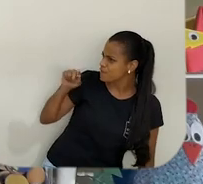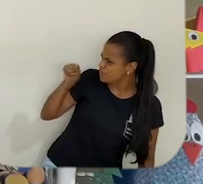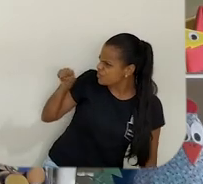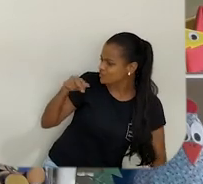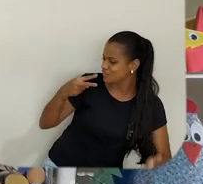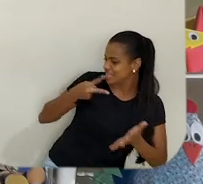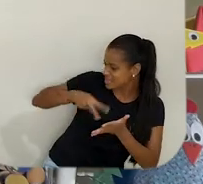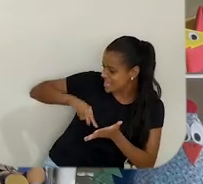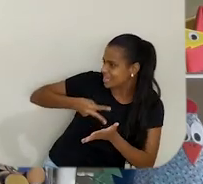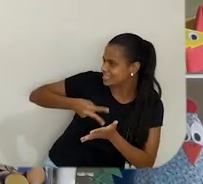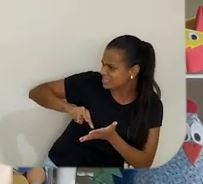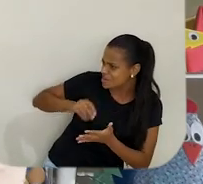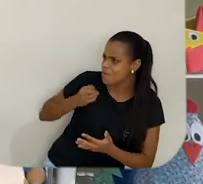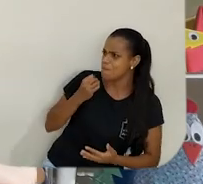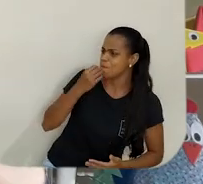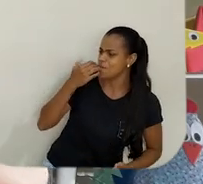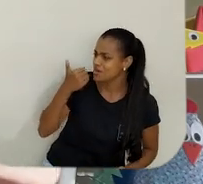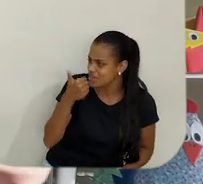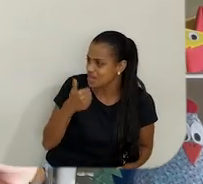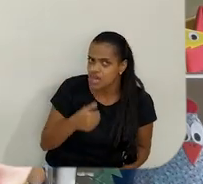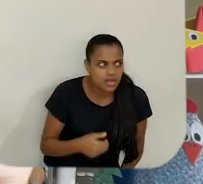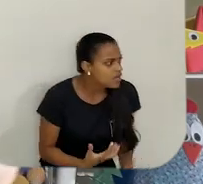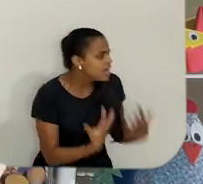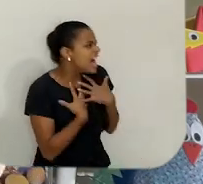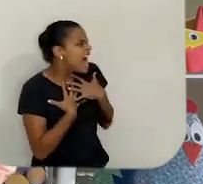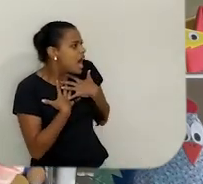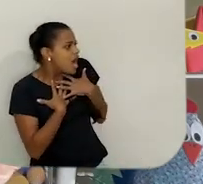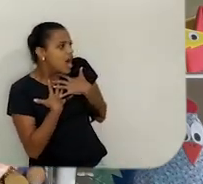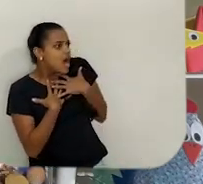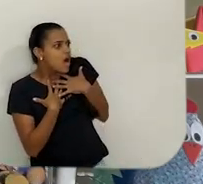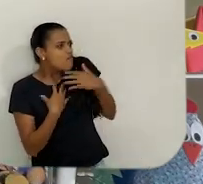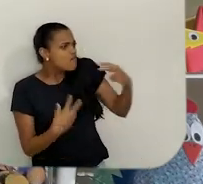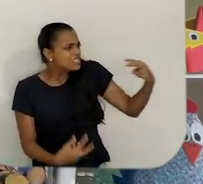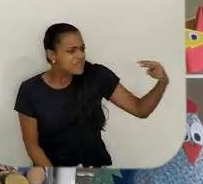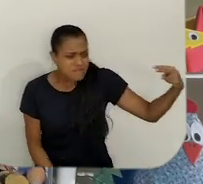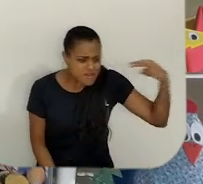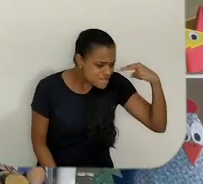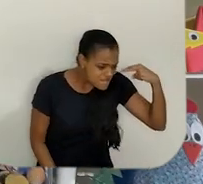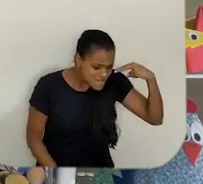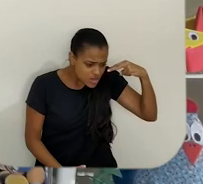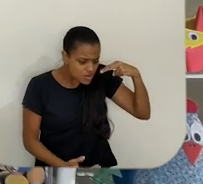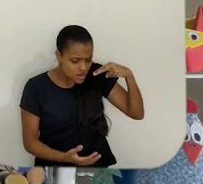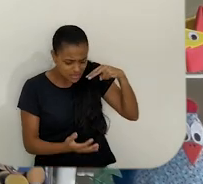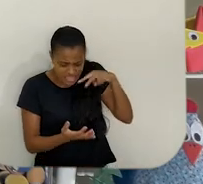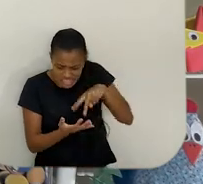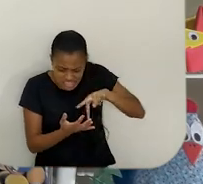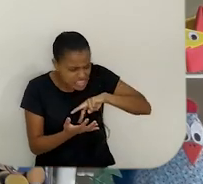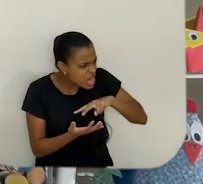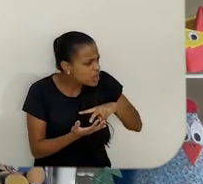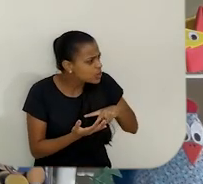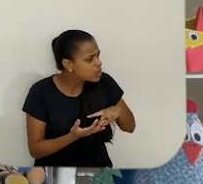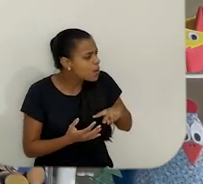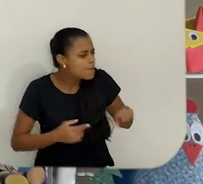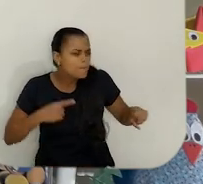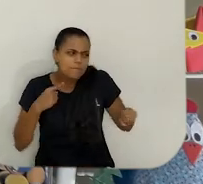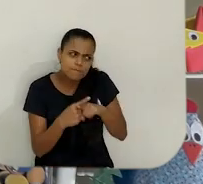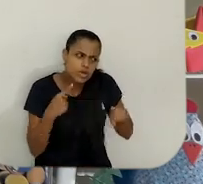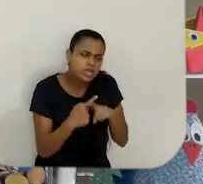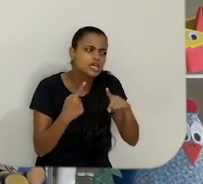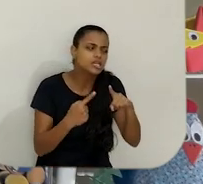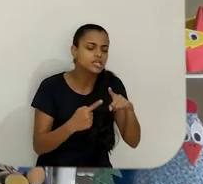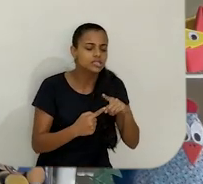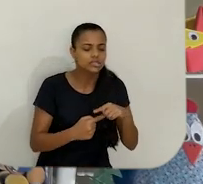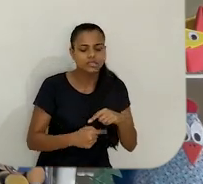não eu vi você dançando e achei que dança muito bem você me viu porque